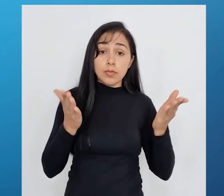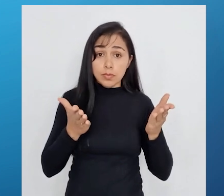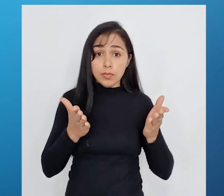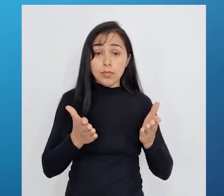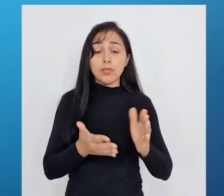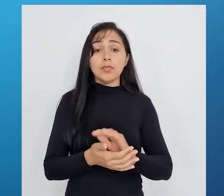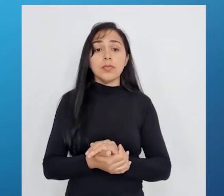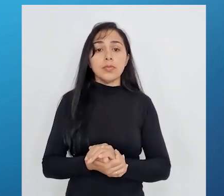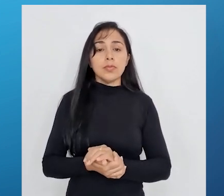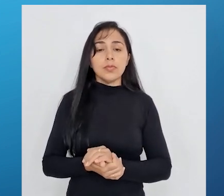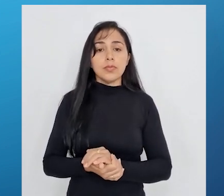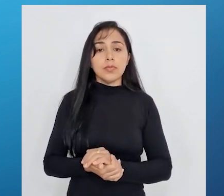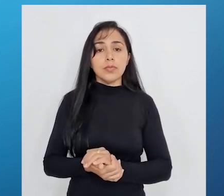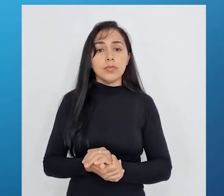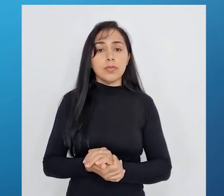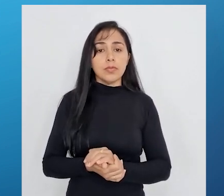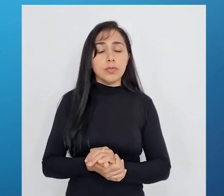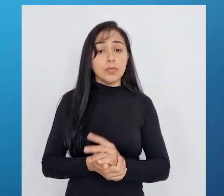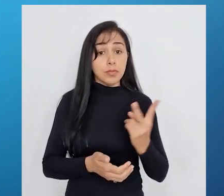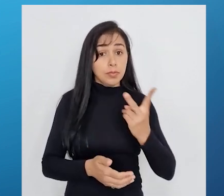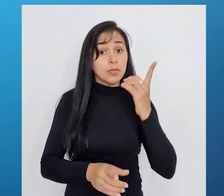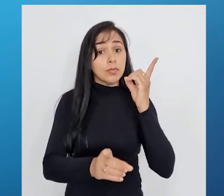guardado esse valorzinho aí